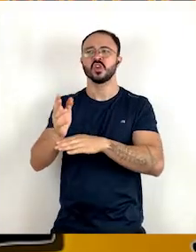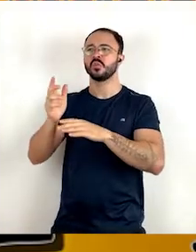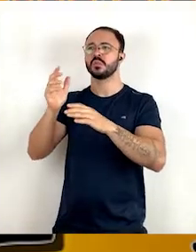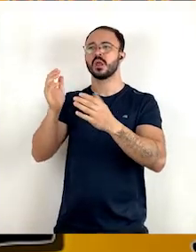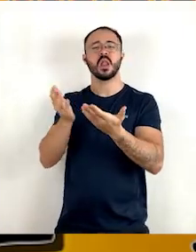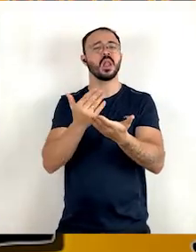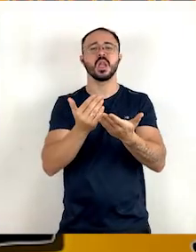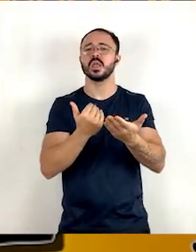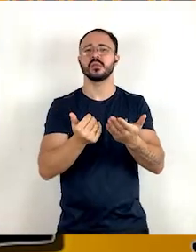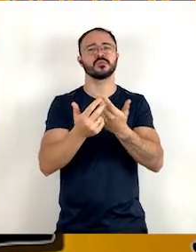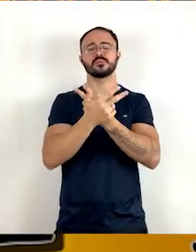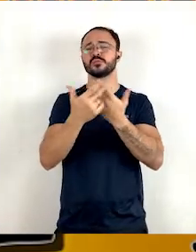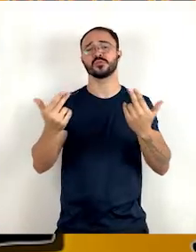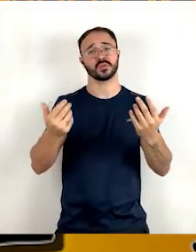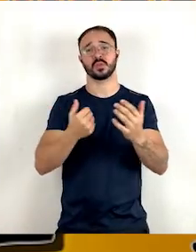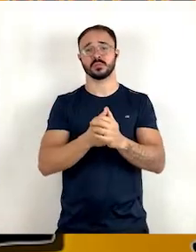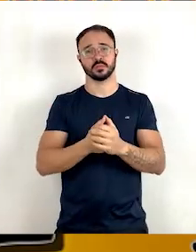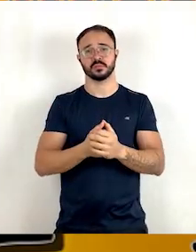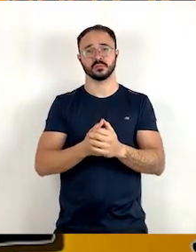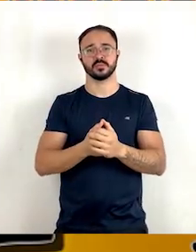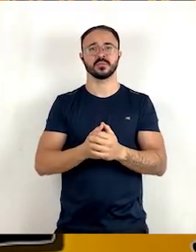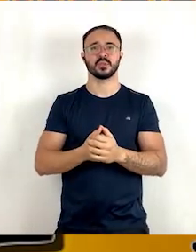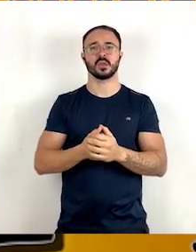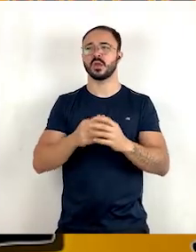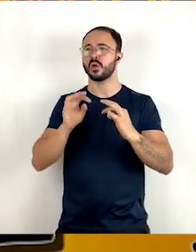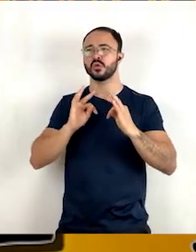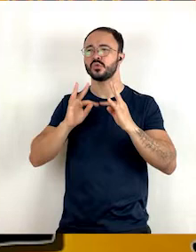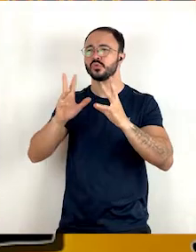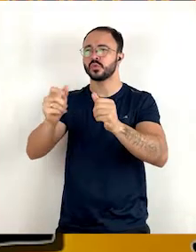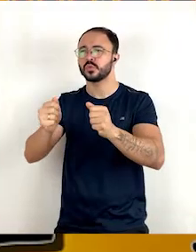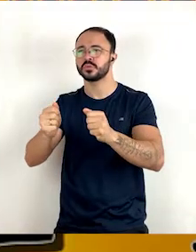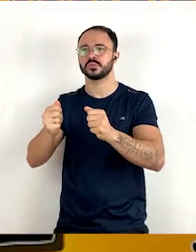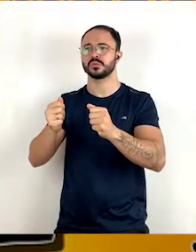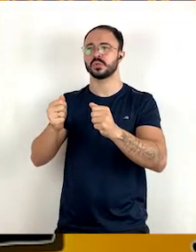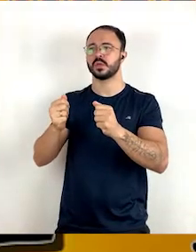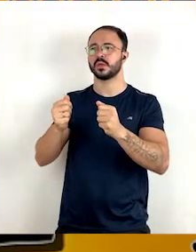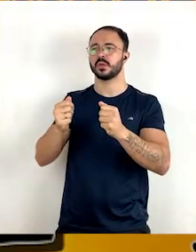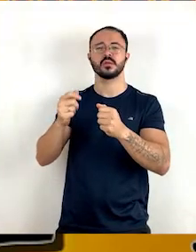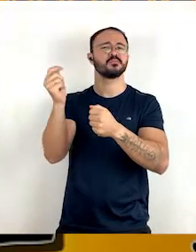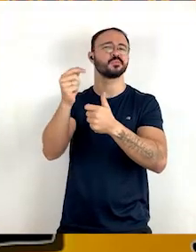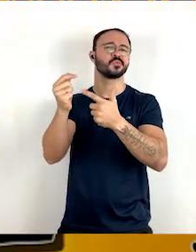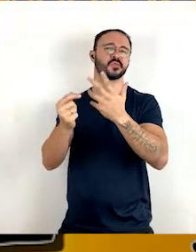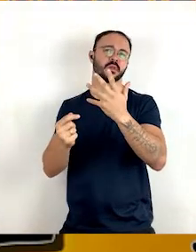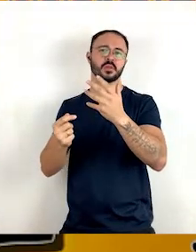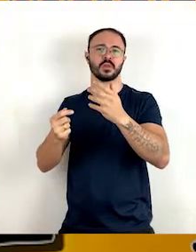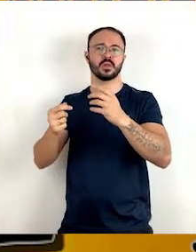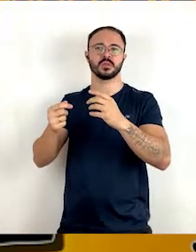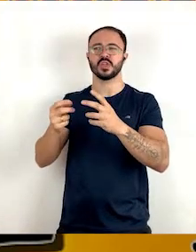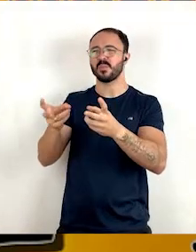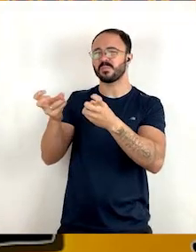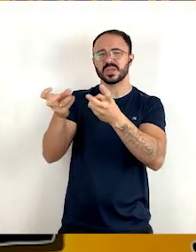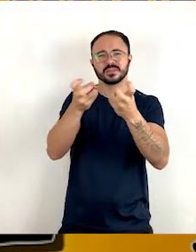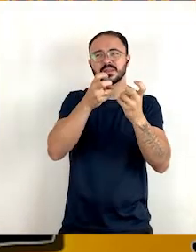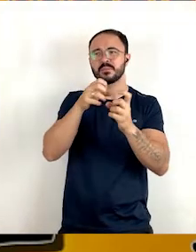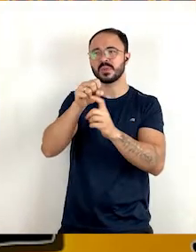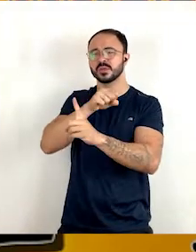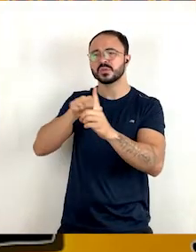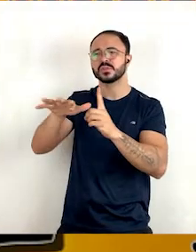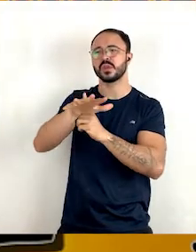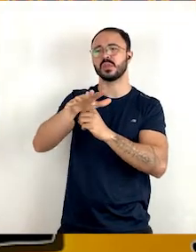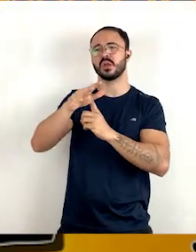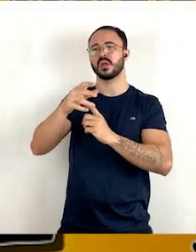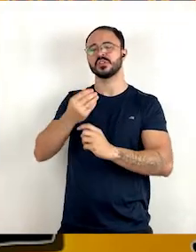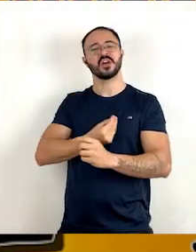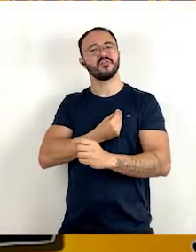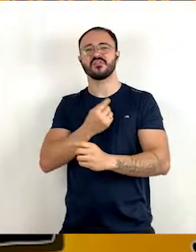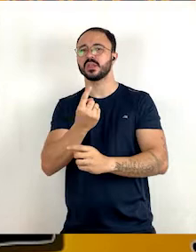para a literatura, olhar para essas outras formas de discutirmos a realidade, né, se faz necessário